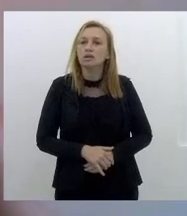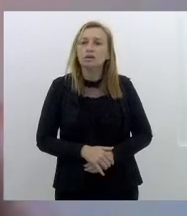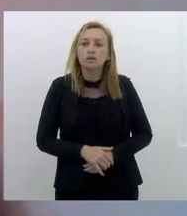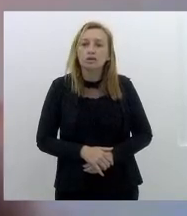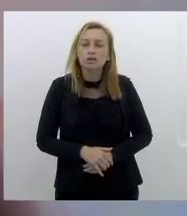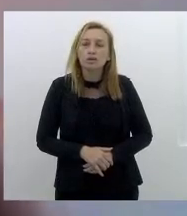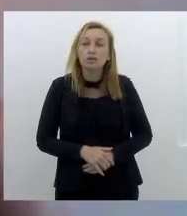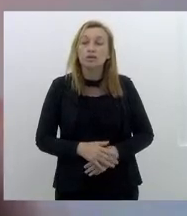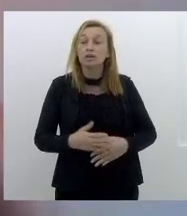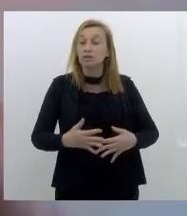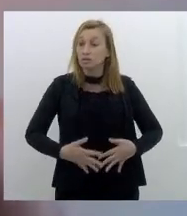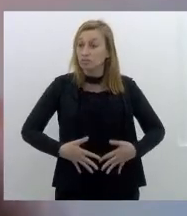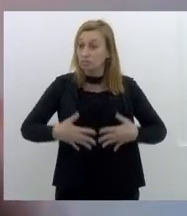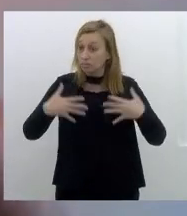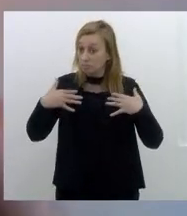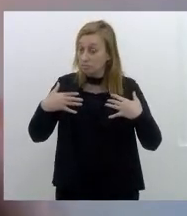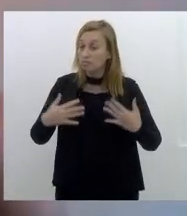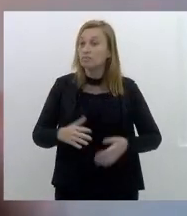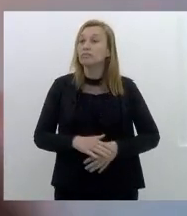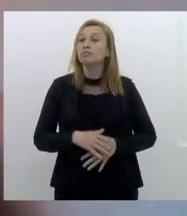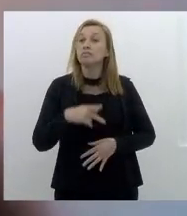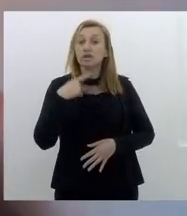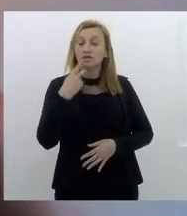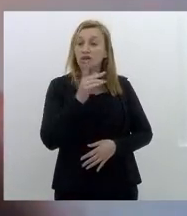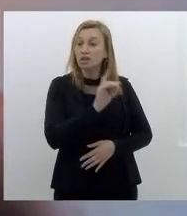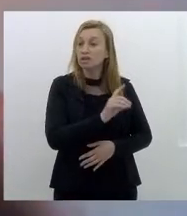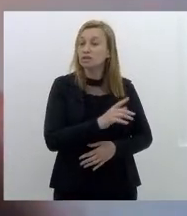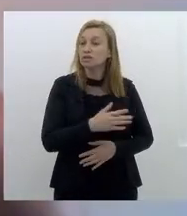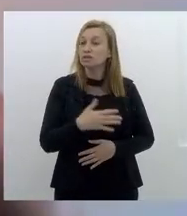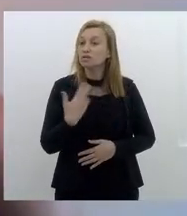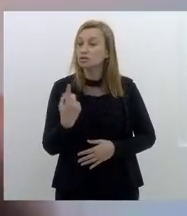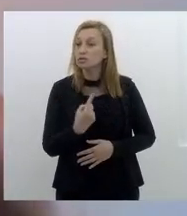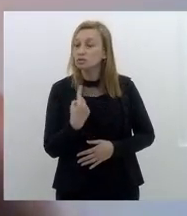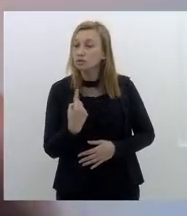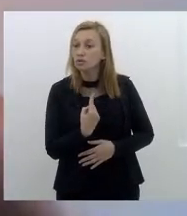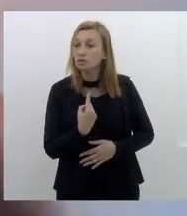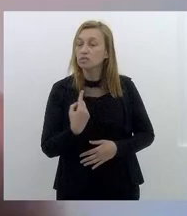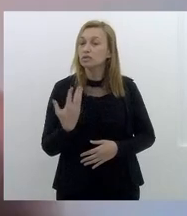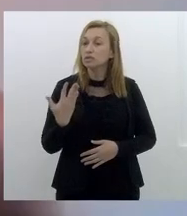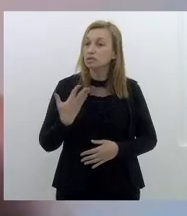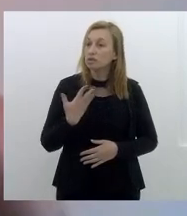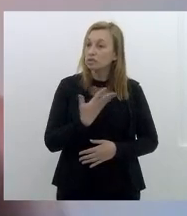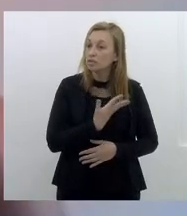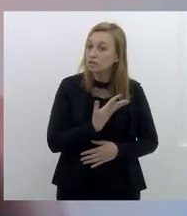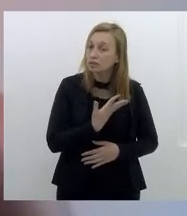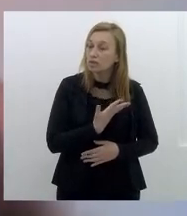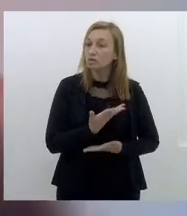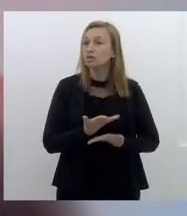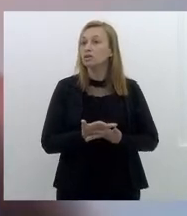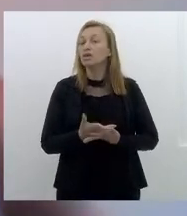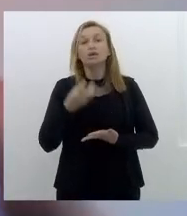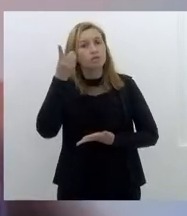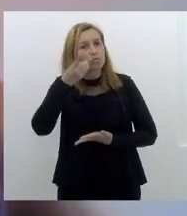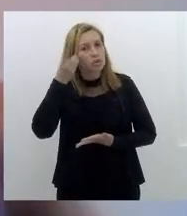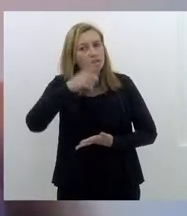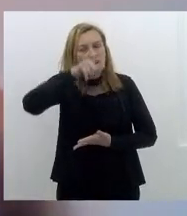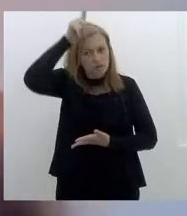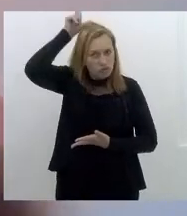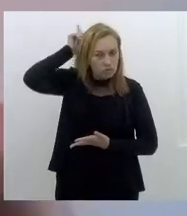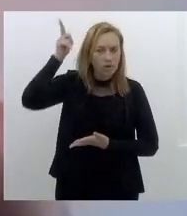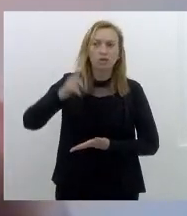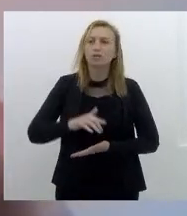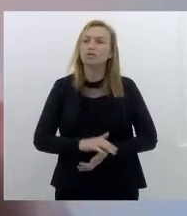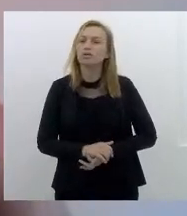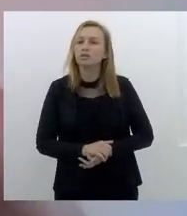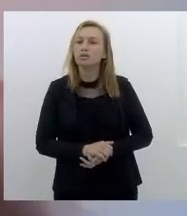sente-se muito contemplada pelas falas dos nossos Associados a Deputado Luiz Paulo Corrêa